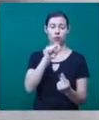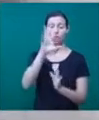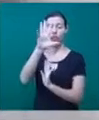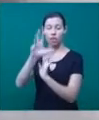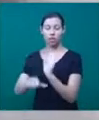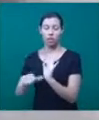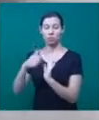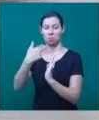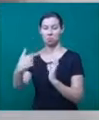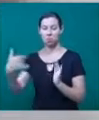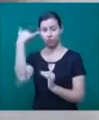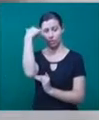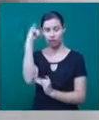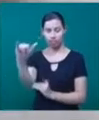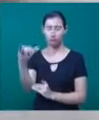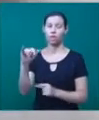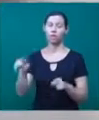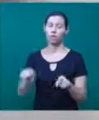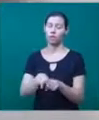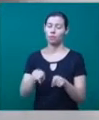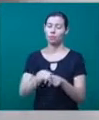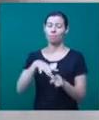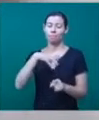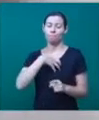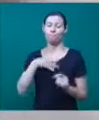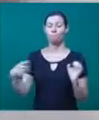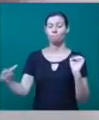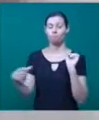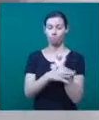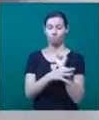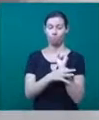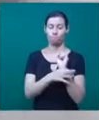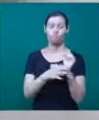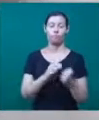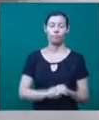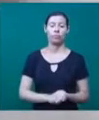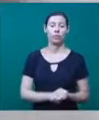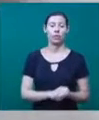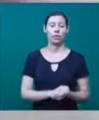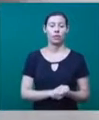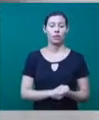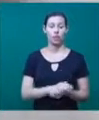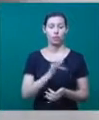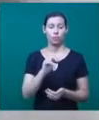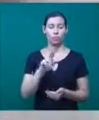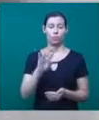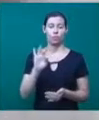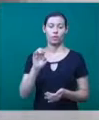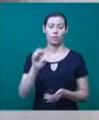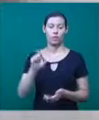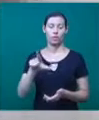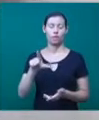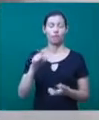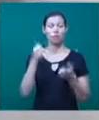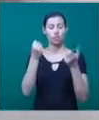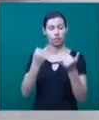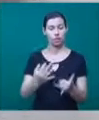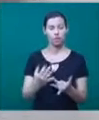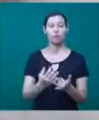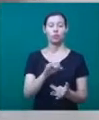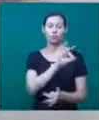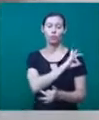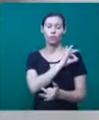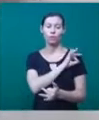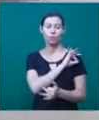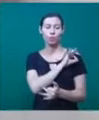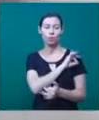e, consequentemente, oferecer melhor sensação de segurança aos visitantes. De acordo com a FUTEL, estão sendo feitas mais rondas pelo local